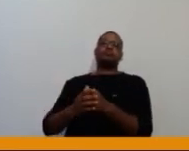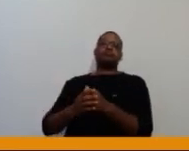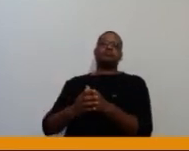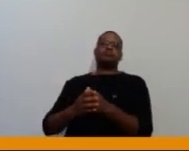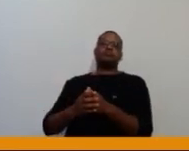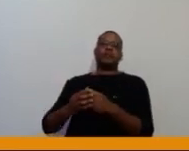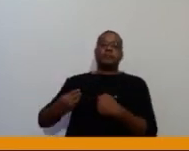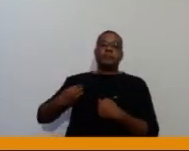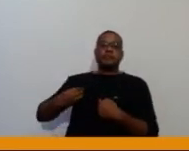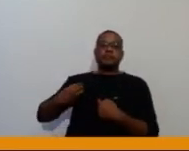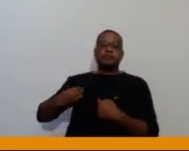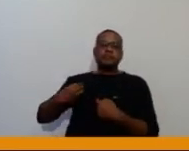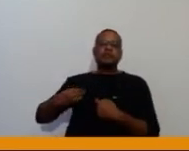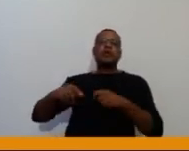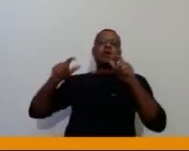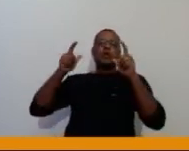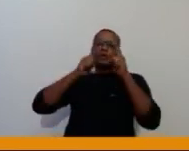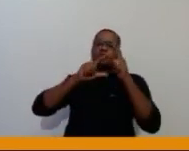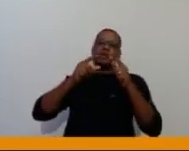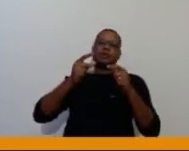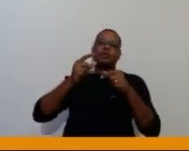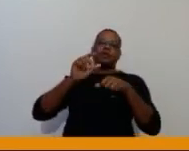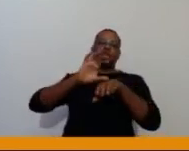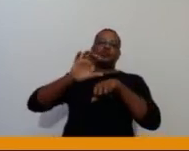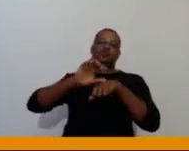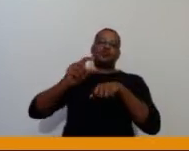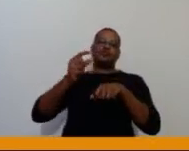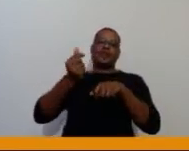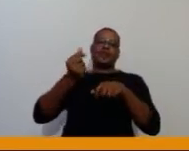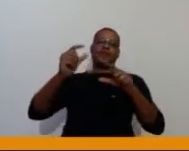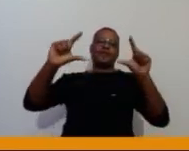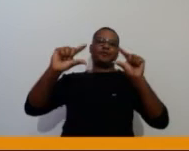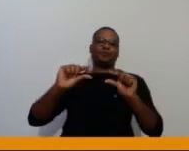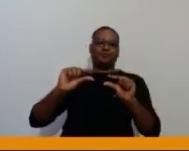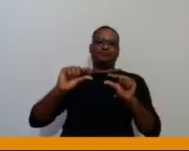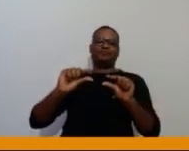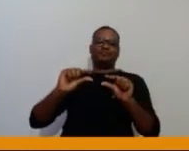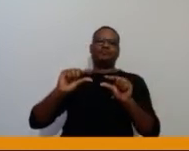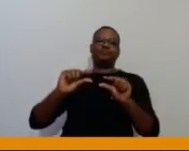cursos também diminua. E aí eu entro no. E aí isso permite o quê?